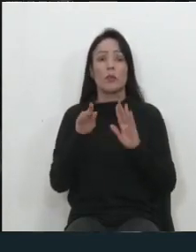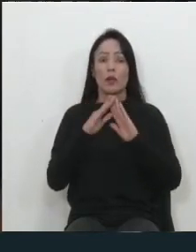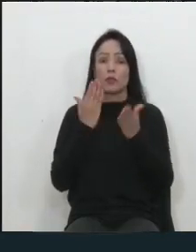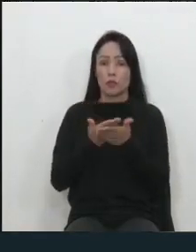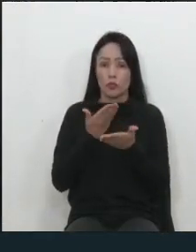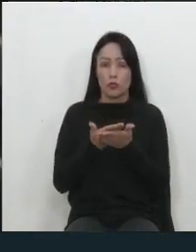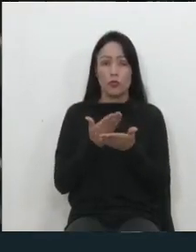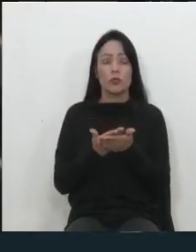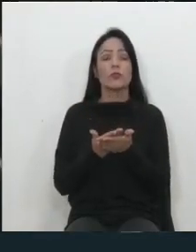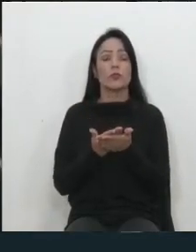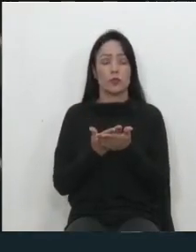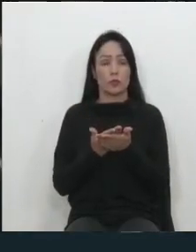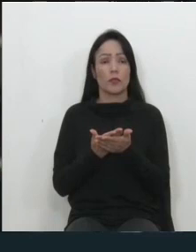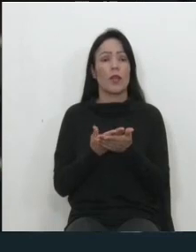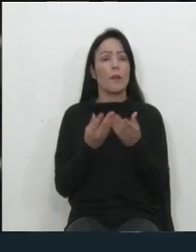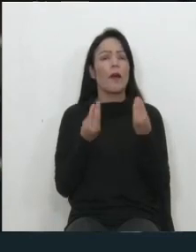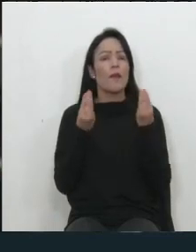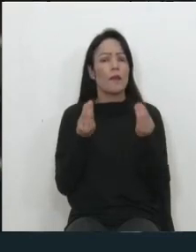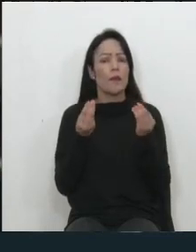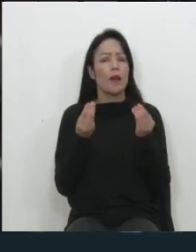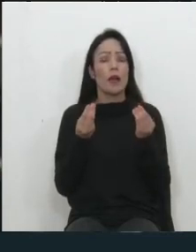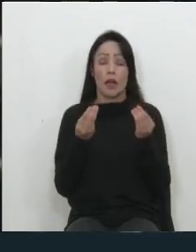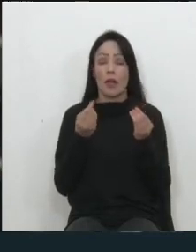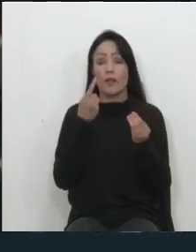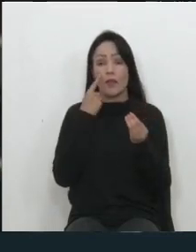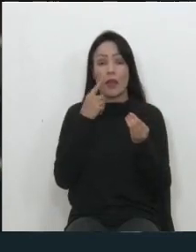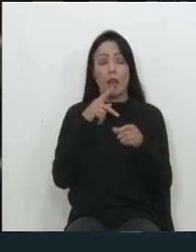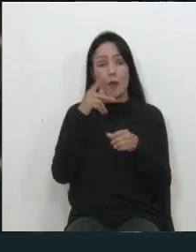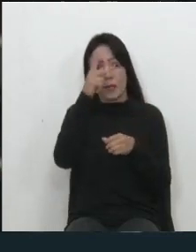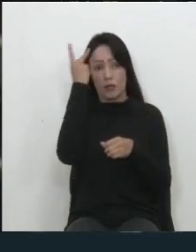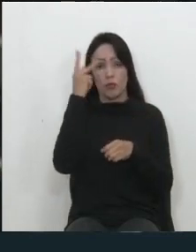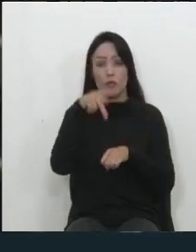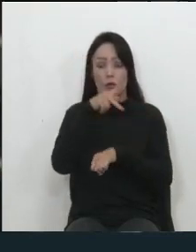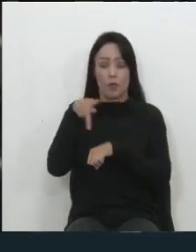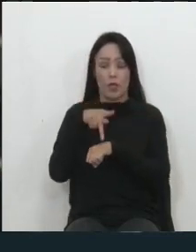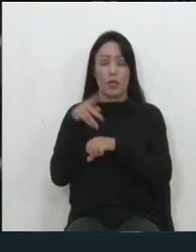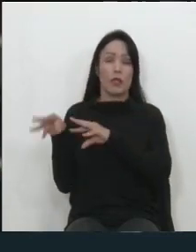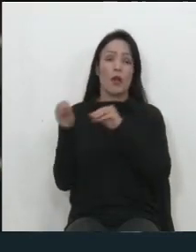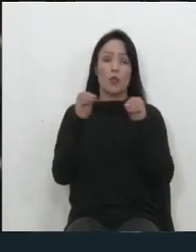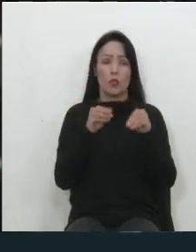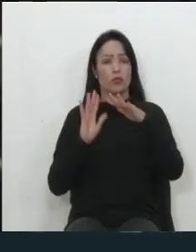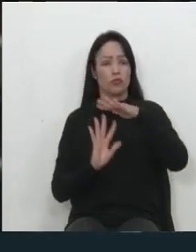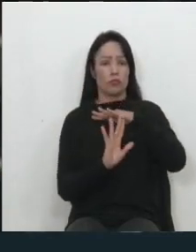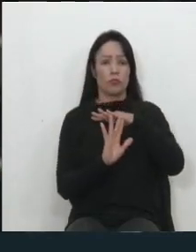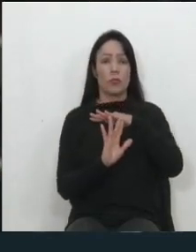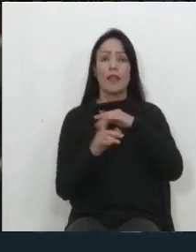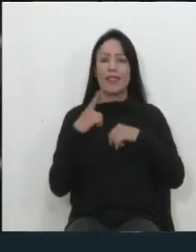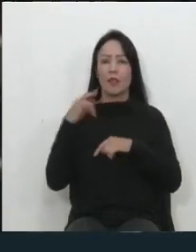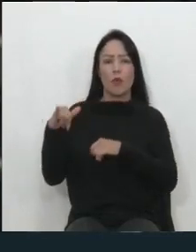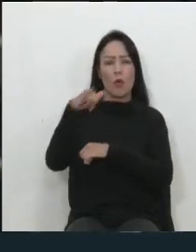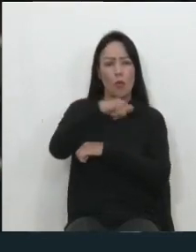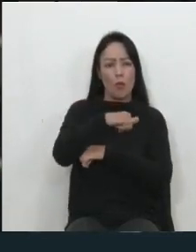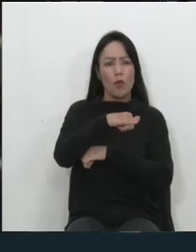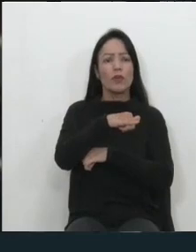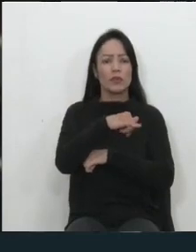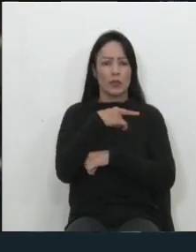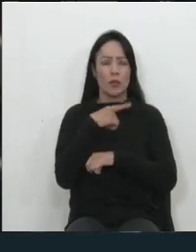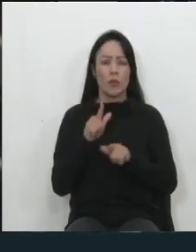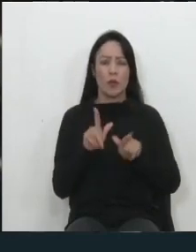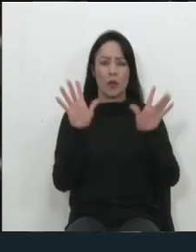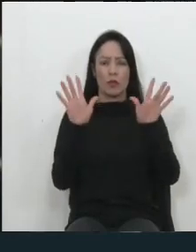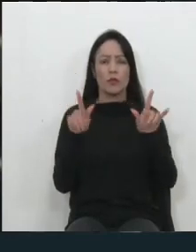Janete Pietá para estudar a questão dos refugiados e dos imigrantes aqui no aeroporto e que tem vindo aqui para Guarulhos